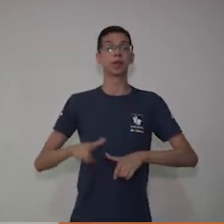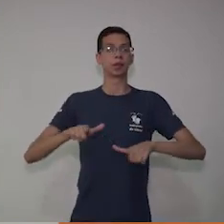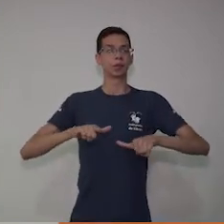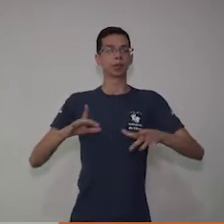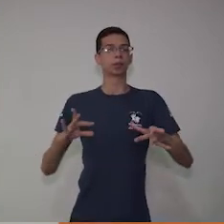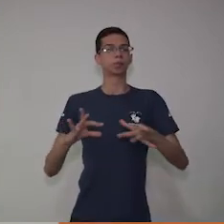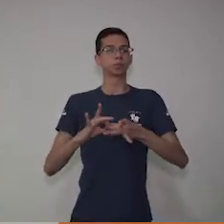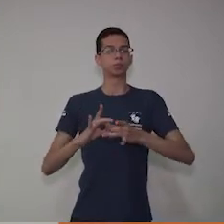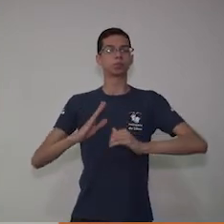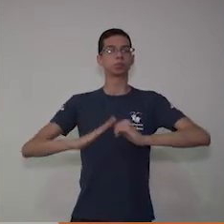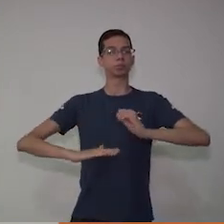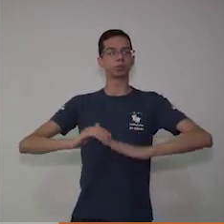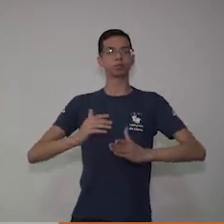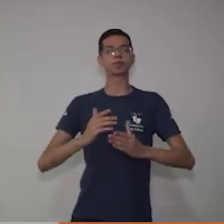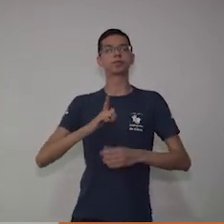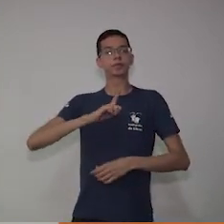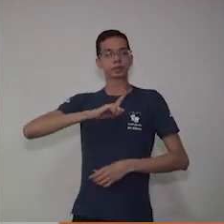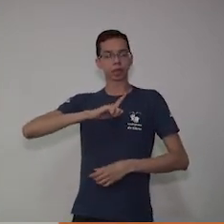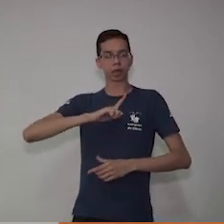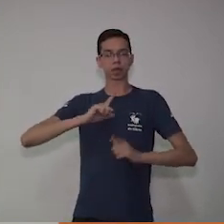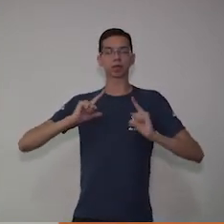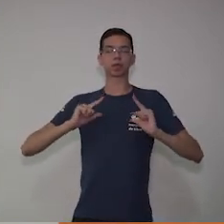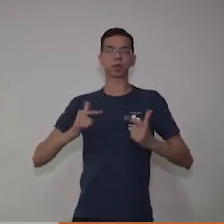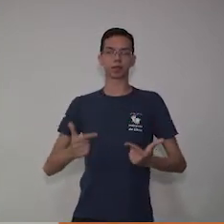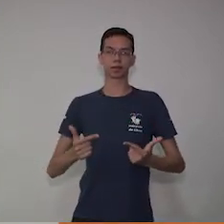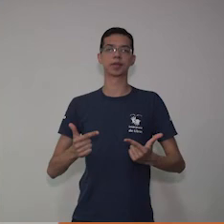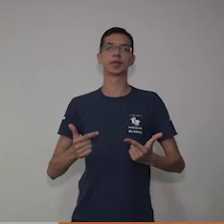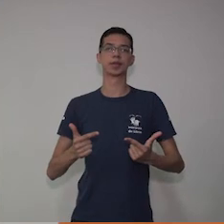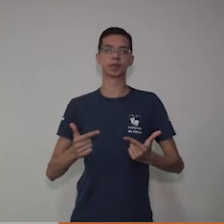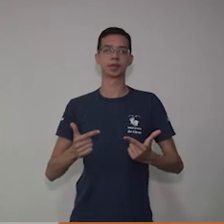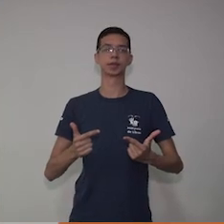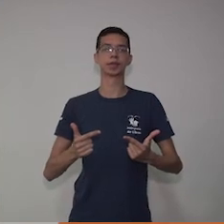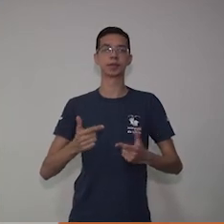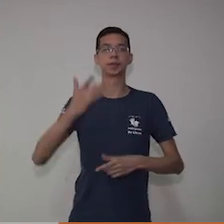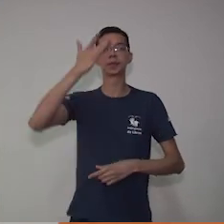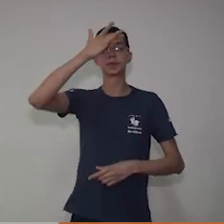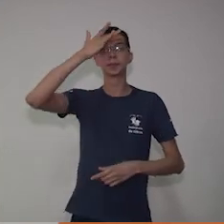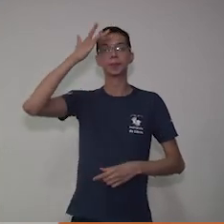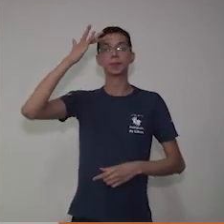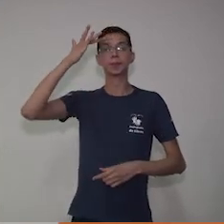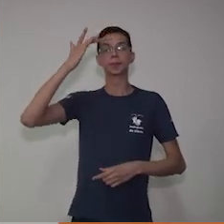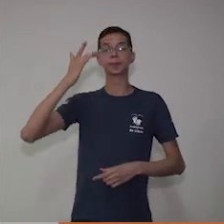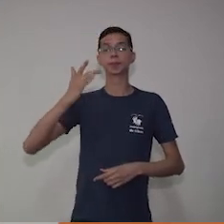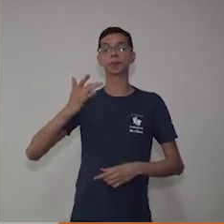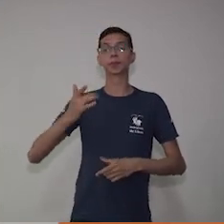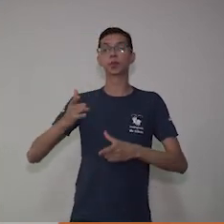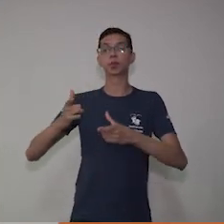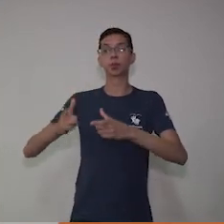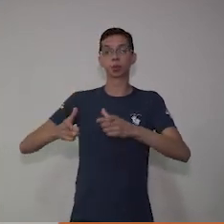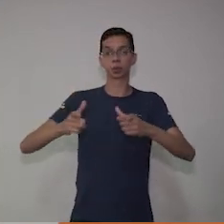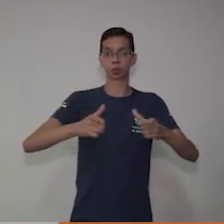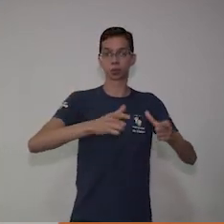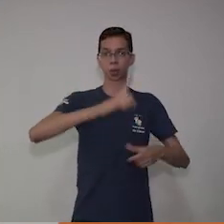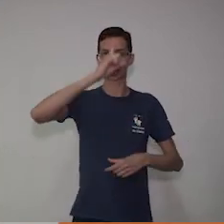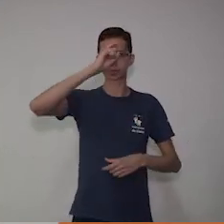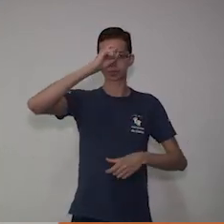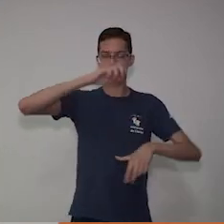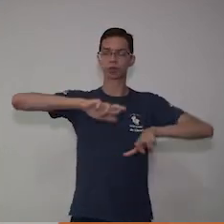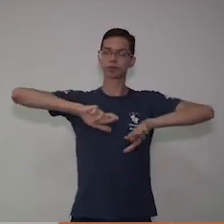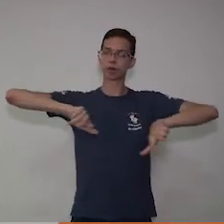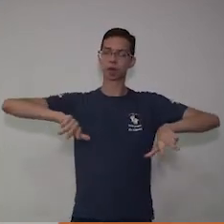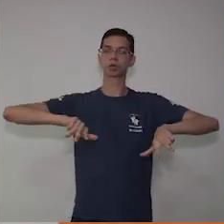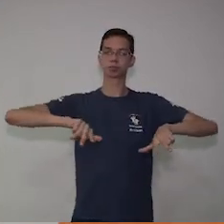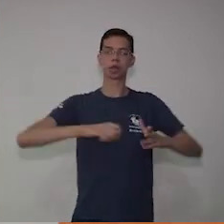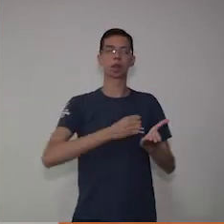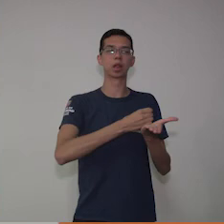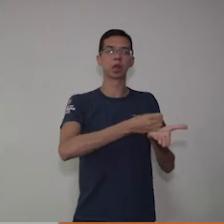conjunto onde nós vamos distribuindo as pessoas nos vários hospitais. Obviamente, Brasilândia,